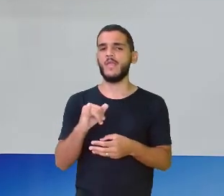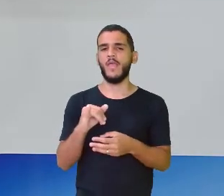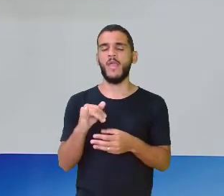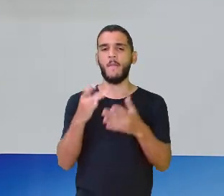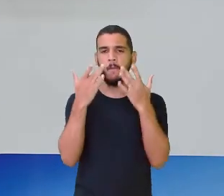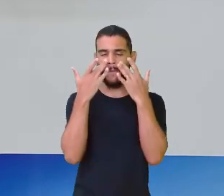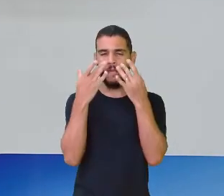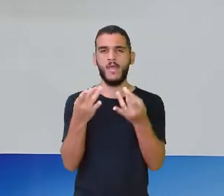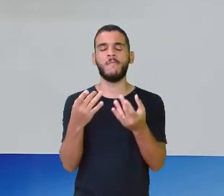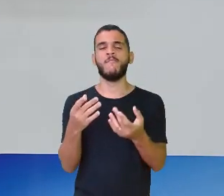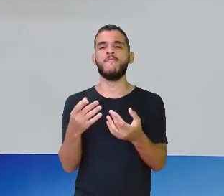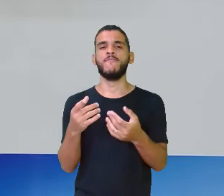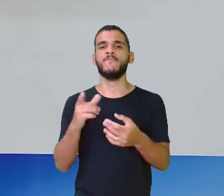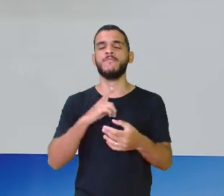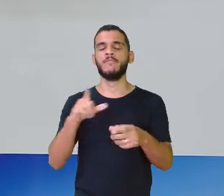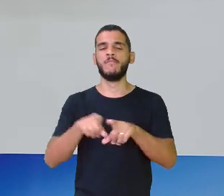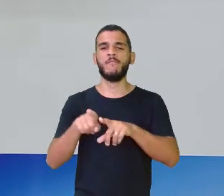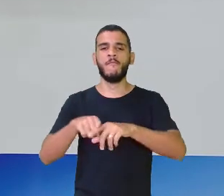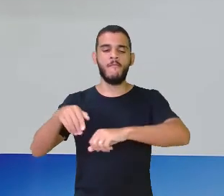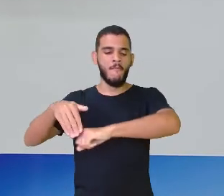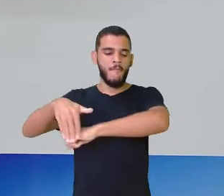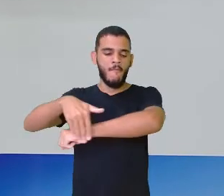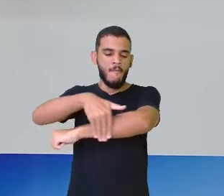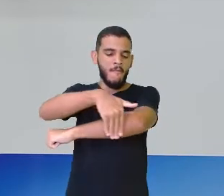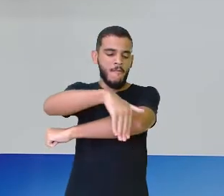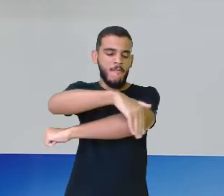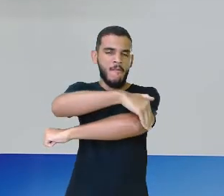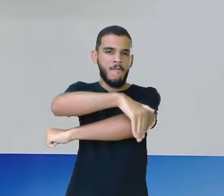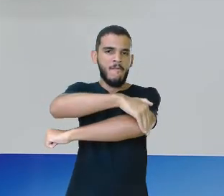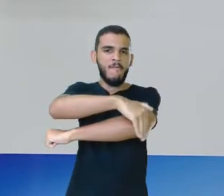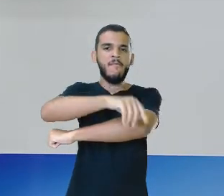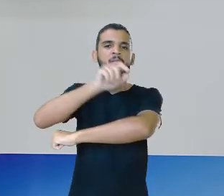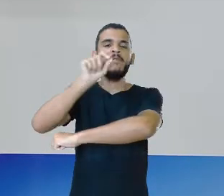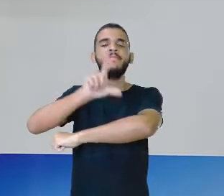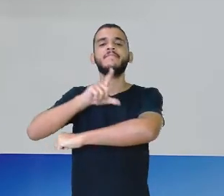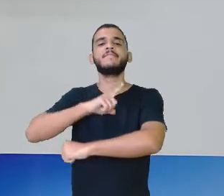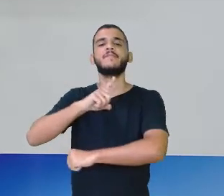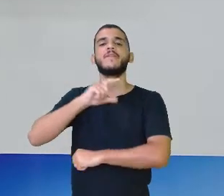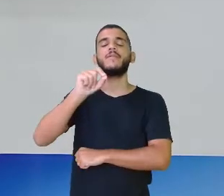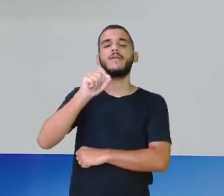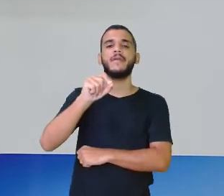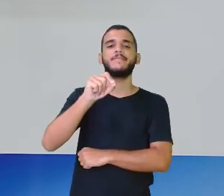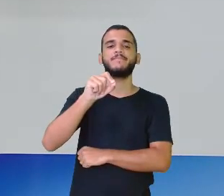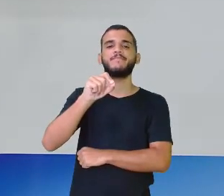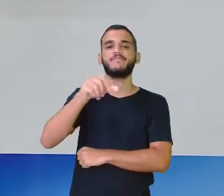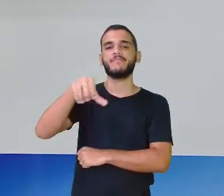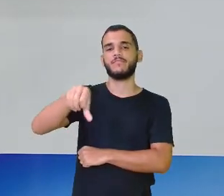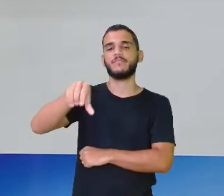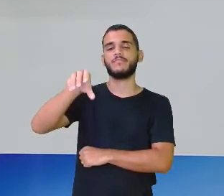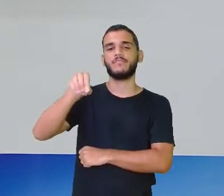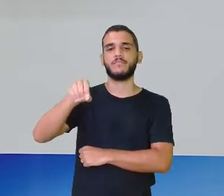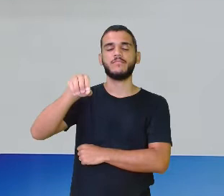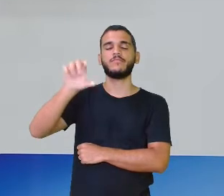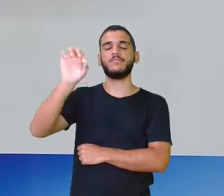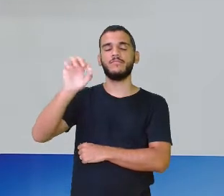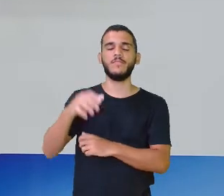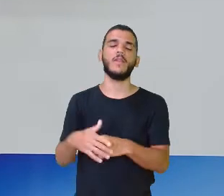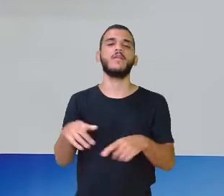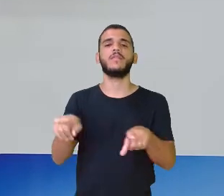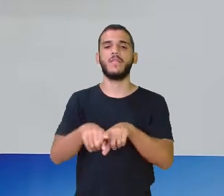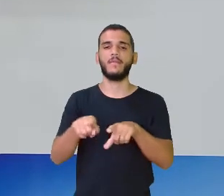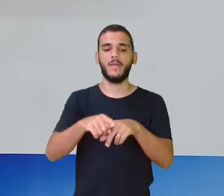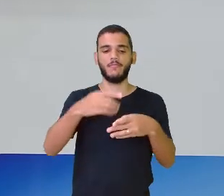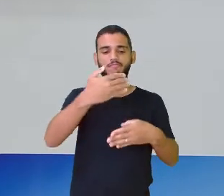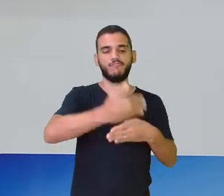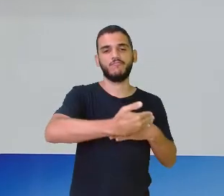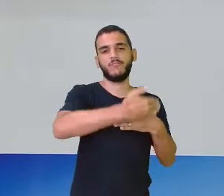numa esquina, a gente também tem um ângulo de 90 graus. Nas quinas das paredes,